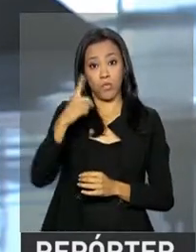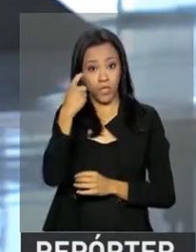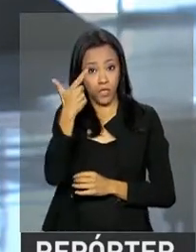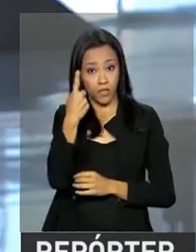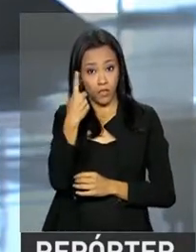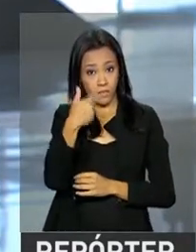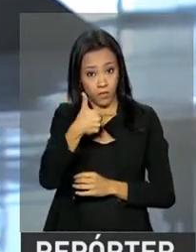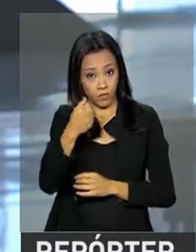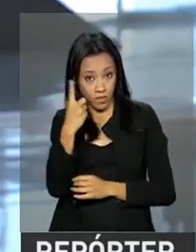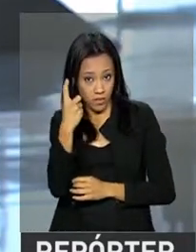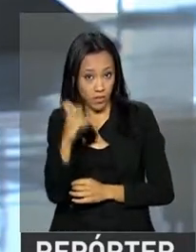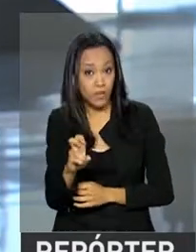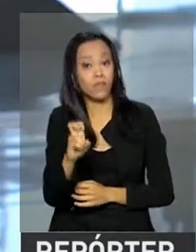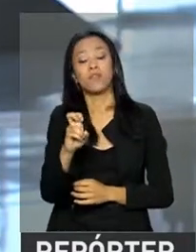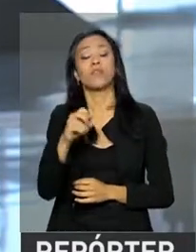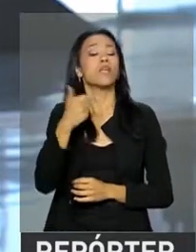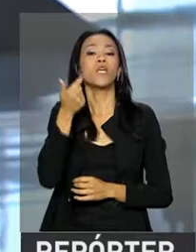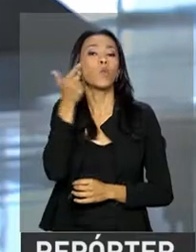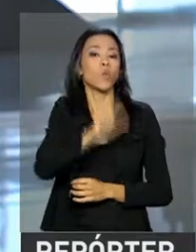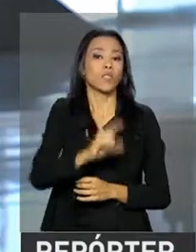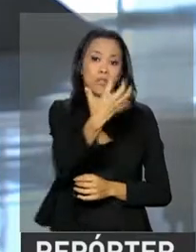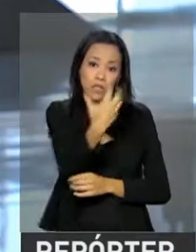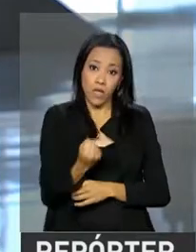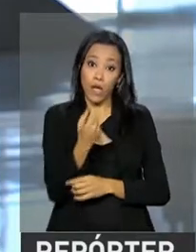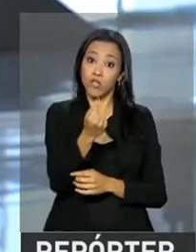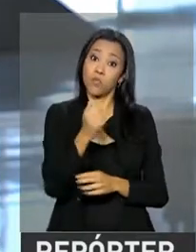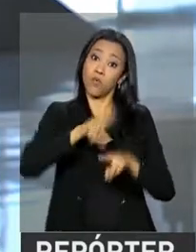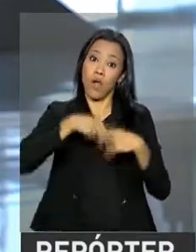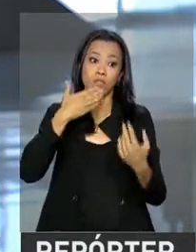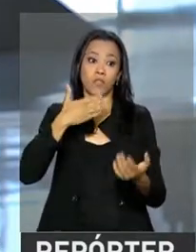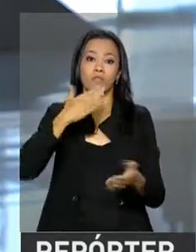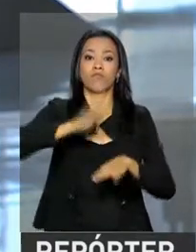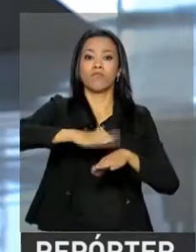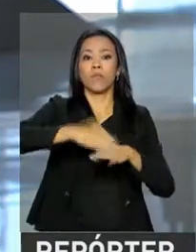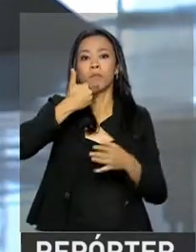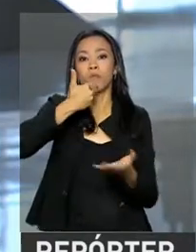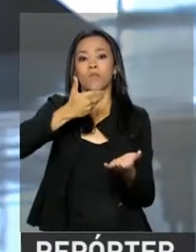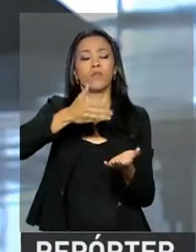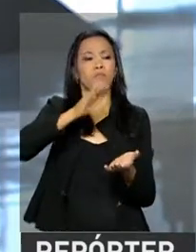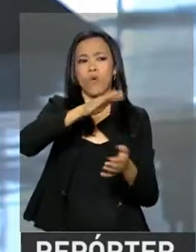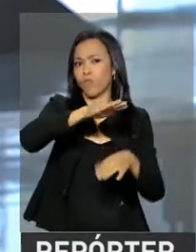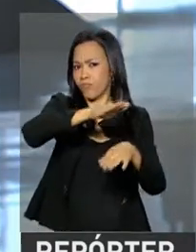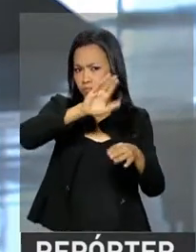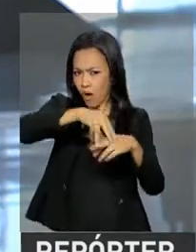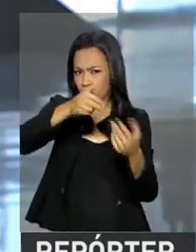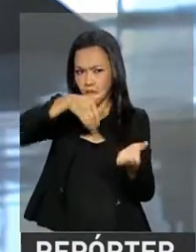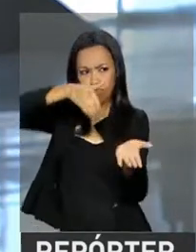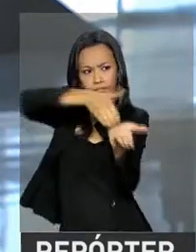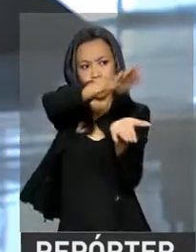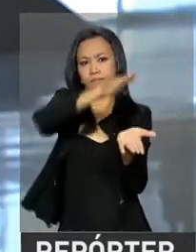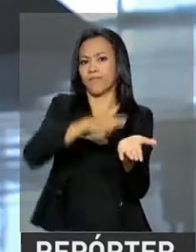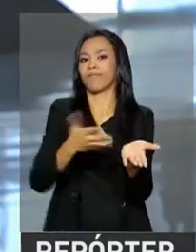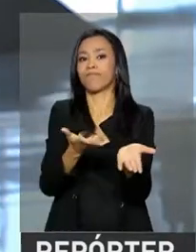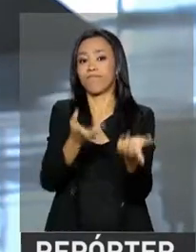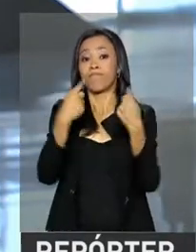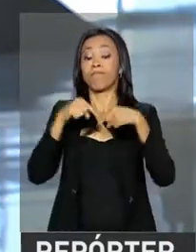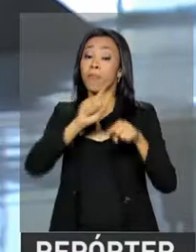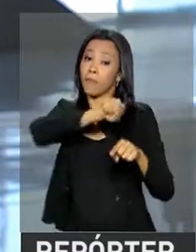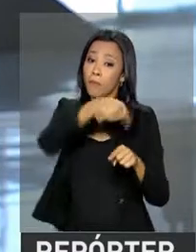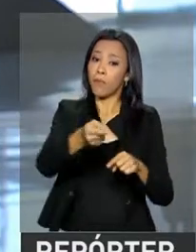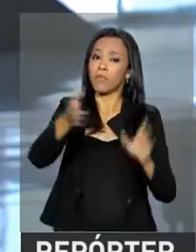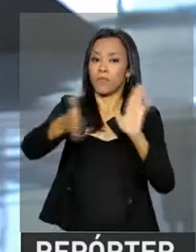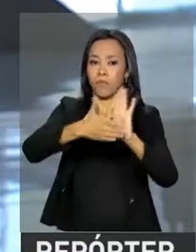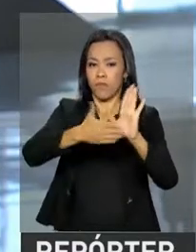sacar os recursos da conta no caso de demissão por justa causa a matéria segue agora para o senado onde tem que ser votada na próxima